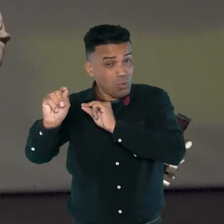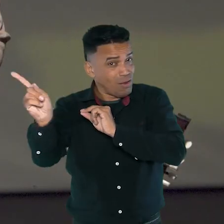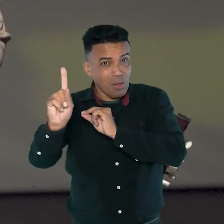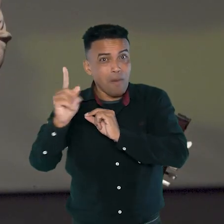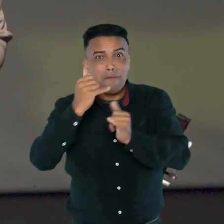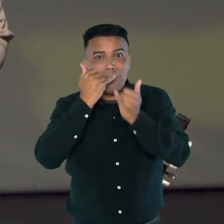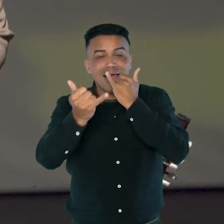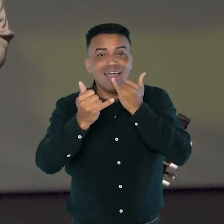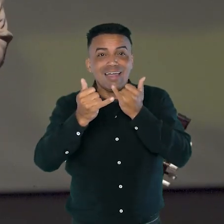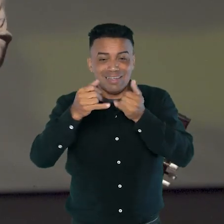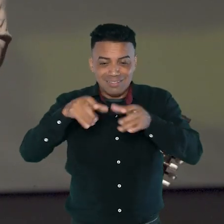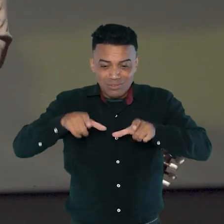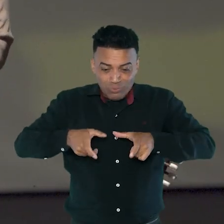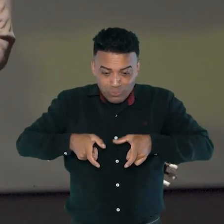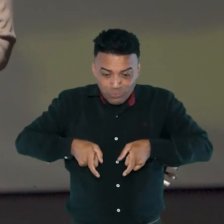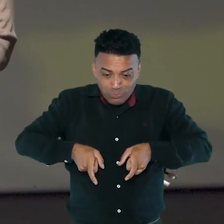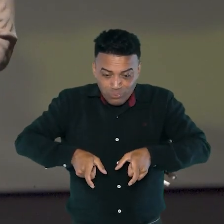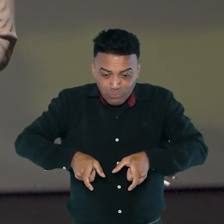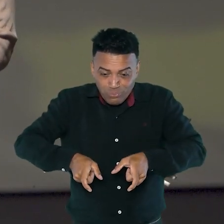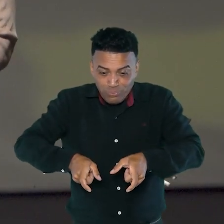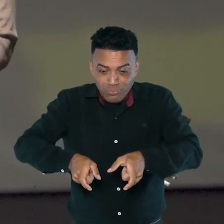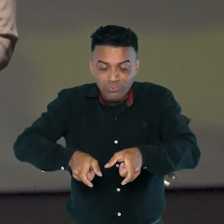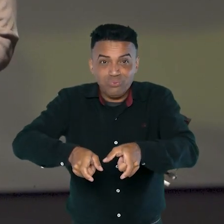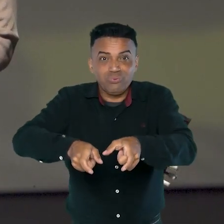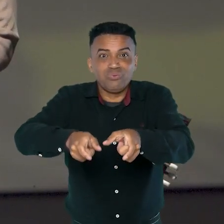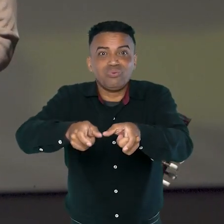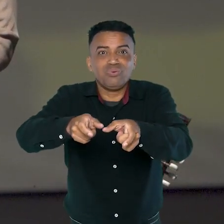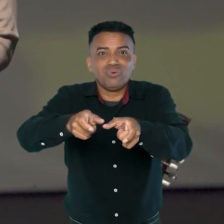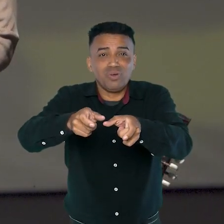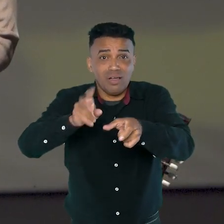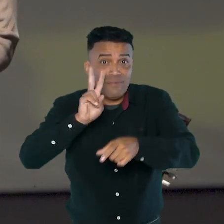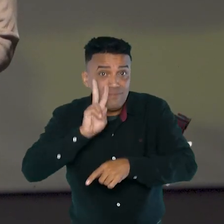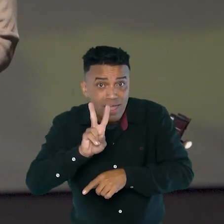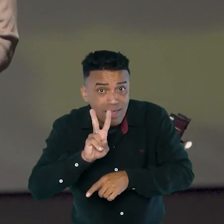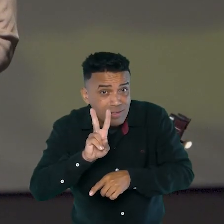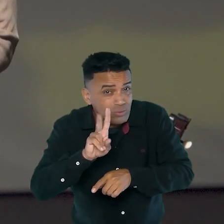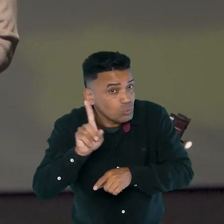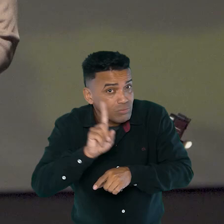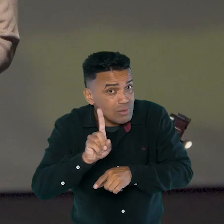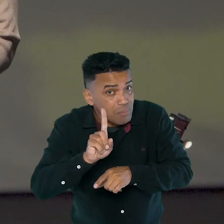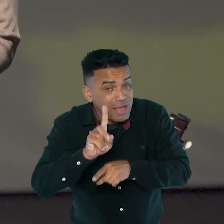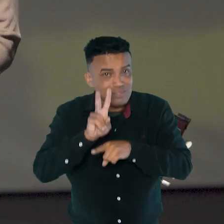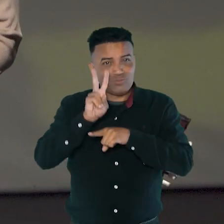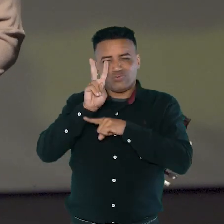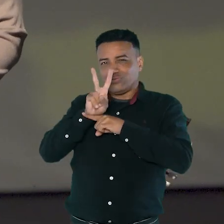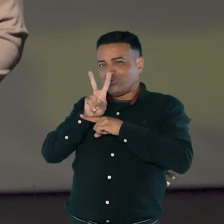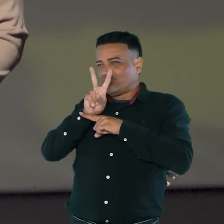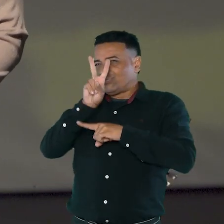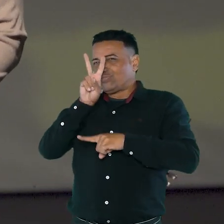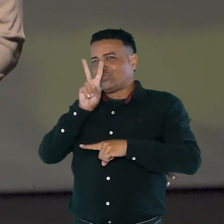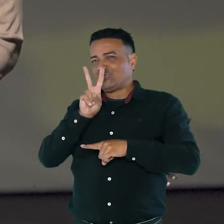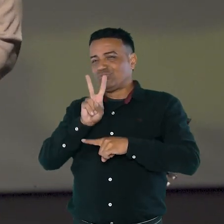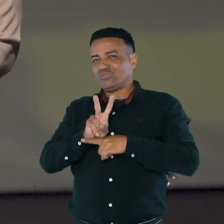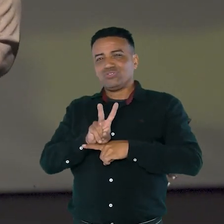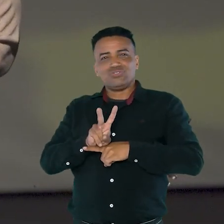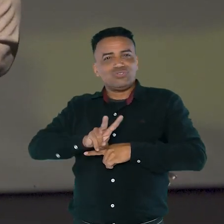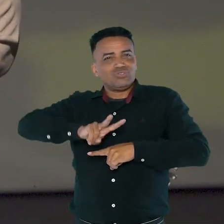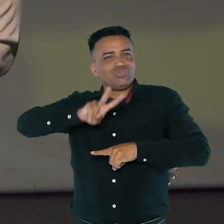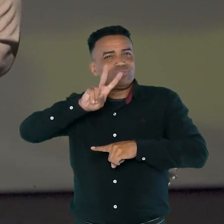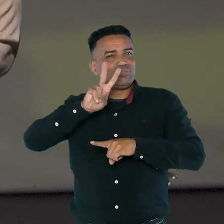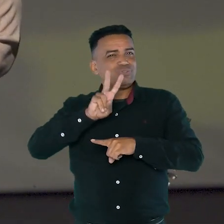ferrovia, que mesmo não te vendo te vigia. Como